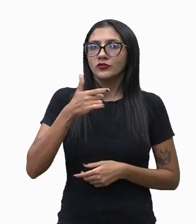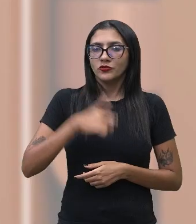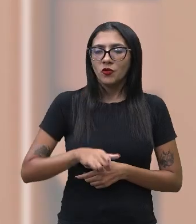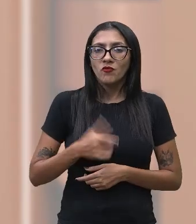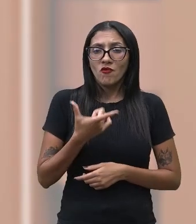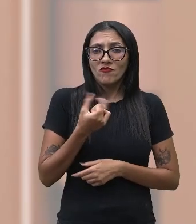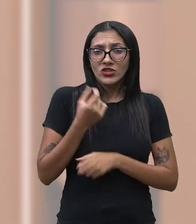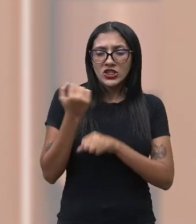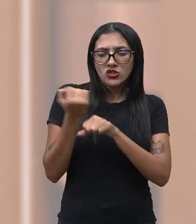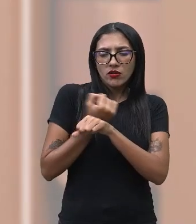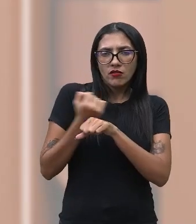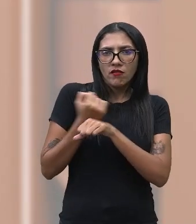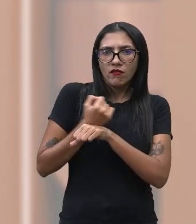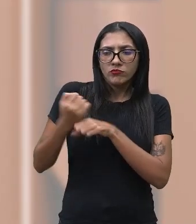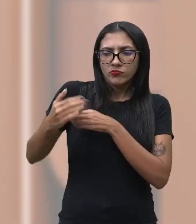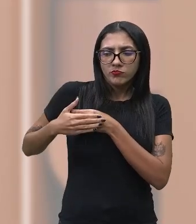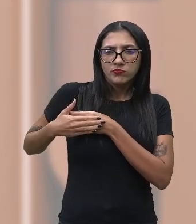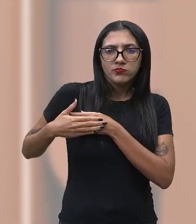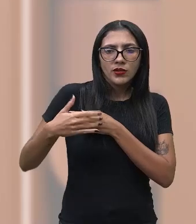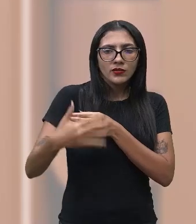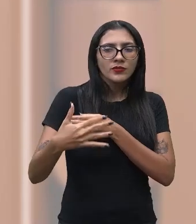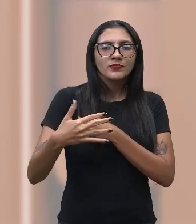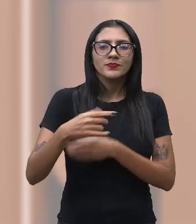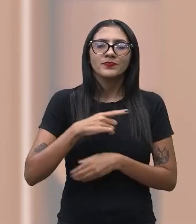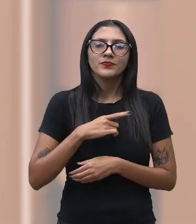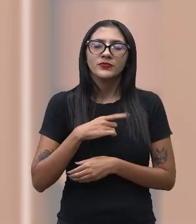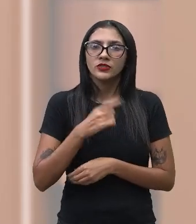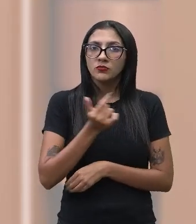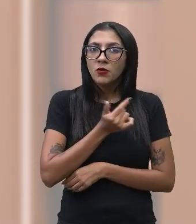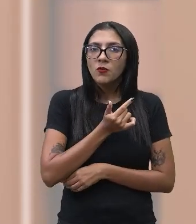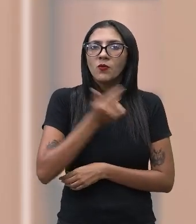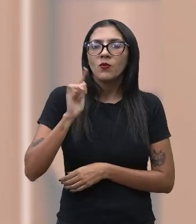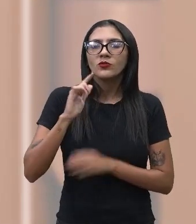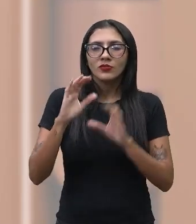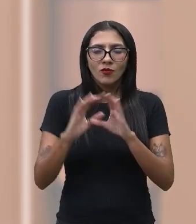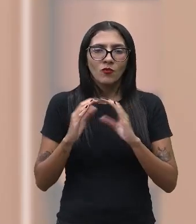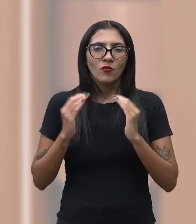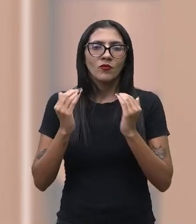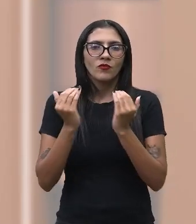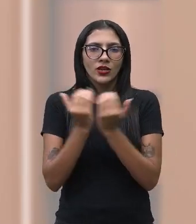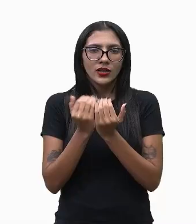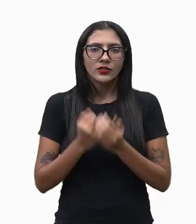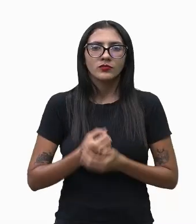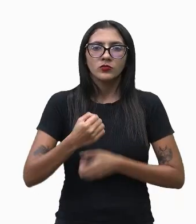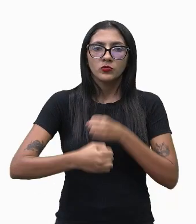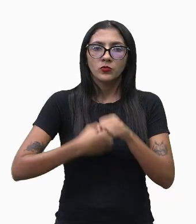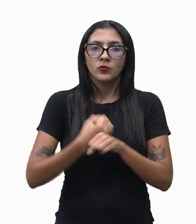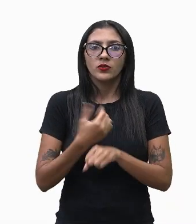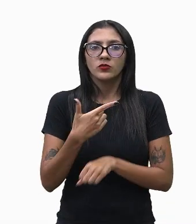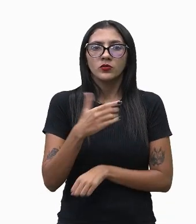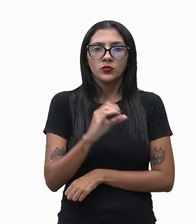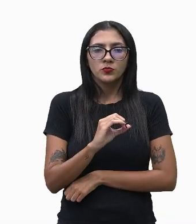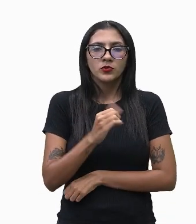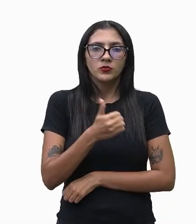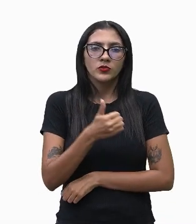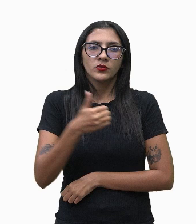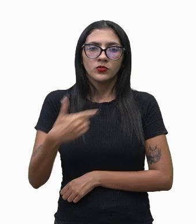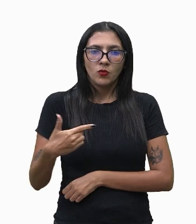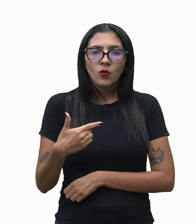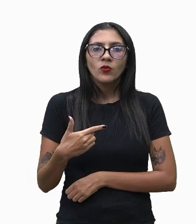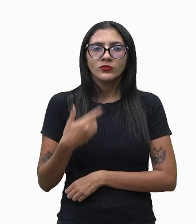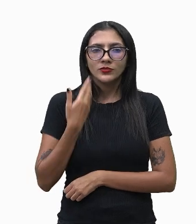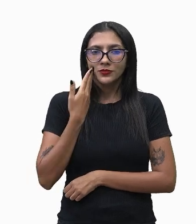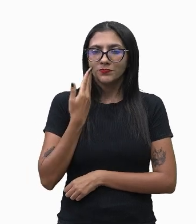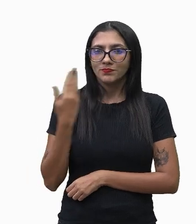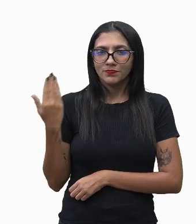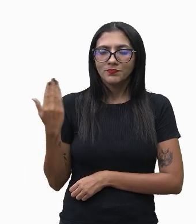92, ou Rio 92, nós temos a realização de uma outra conferência em 2012, que é a